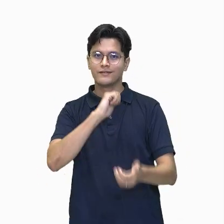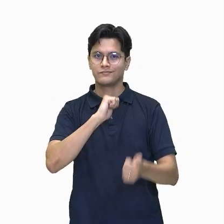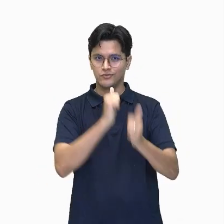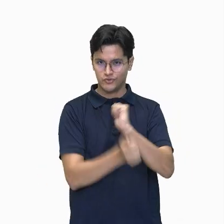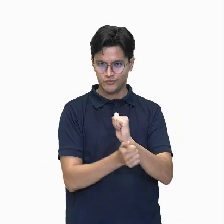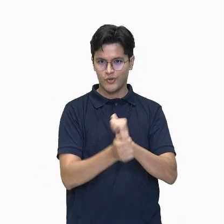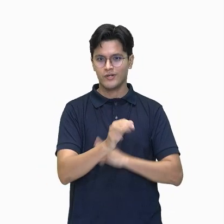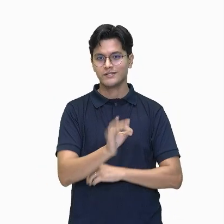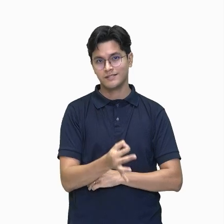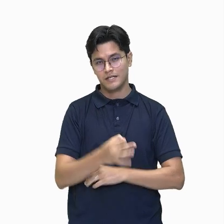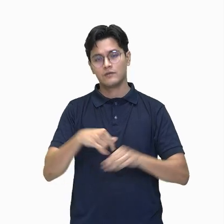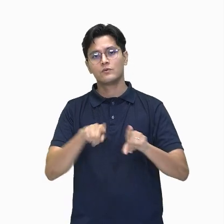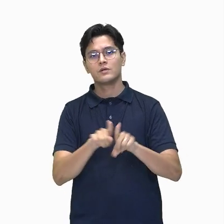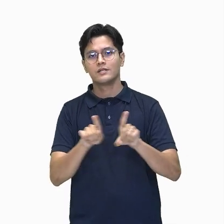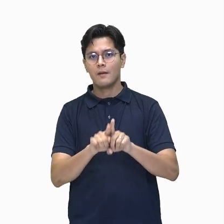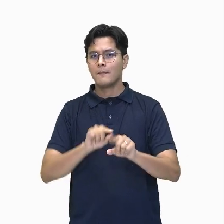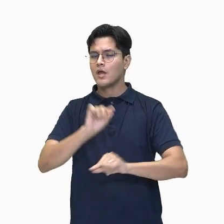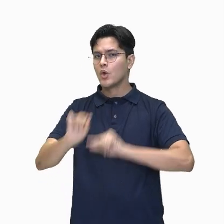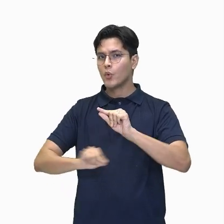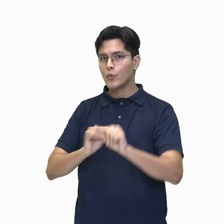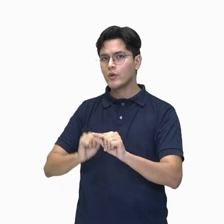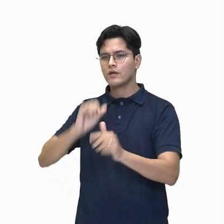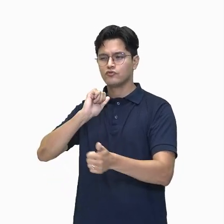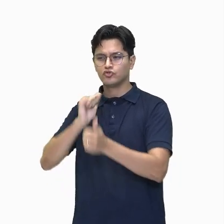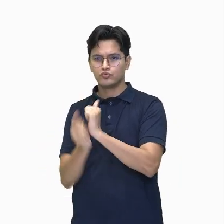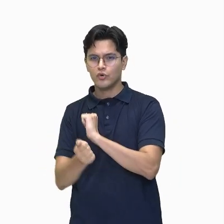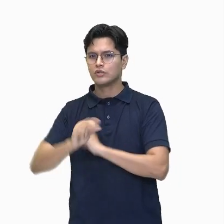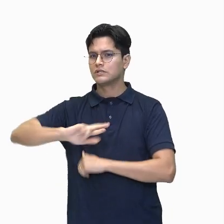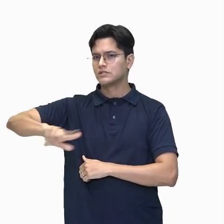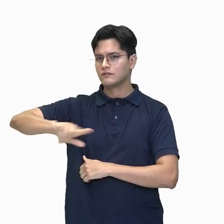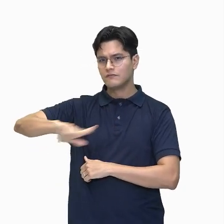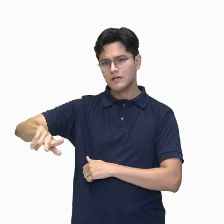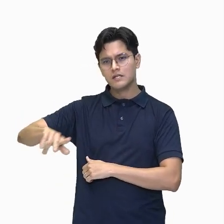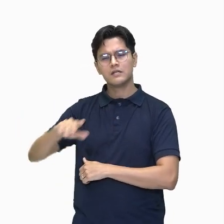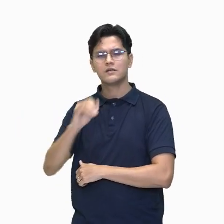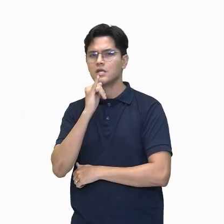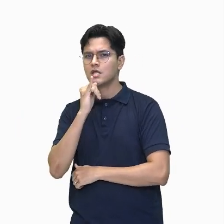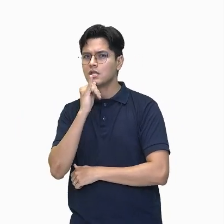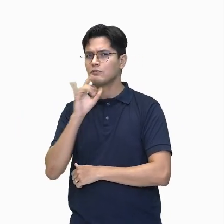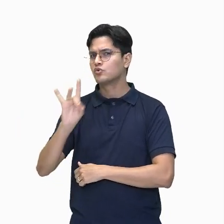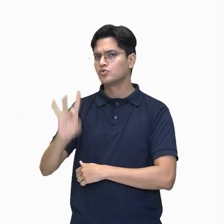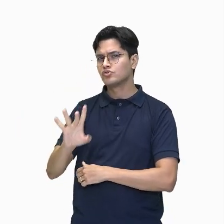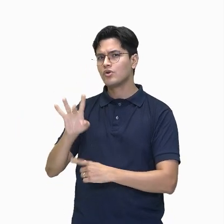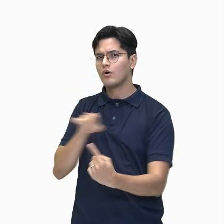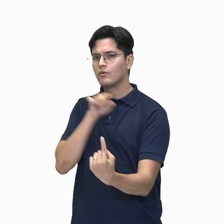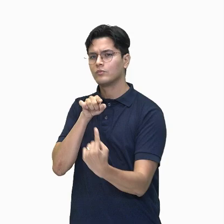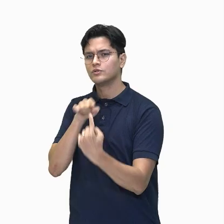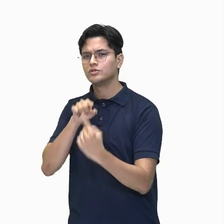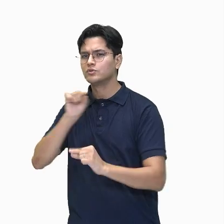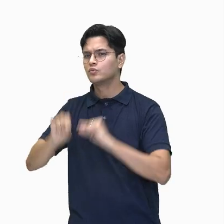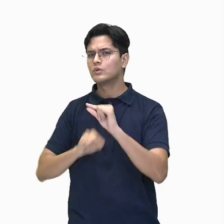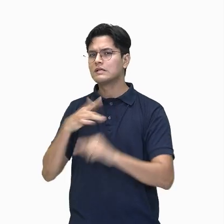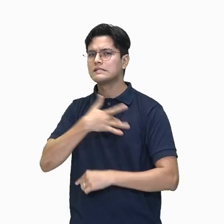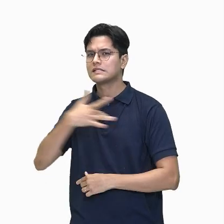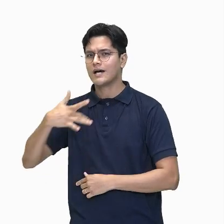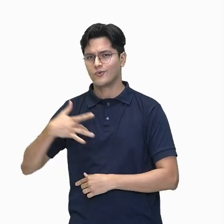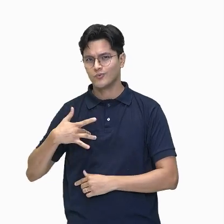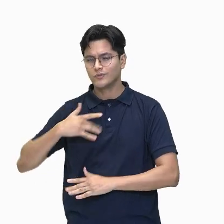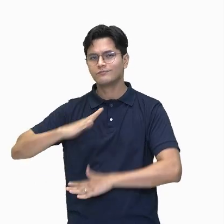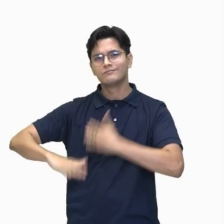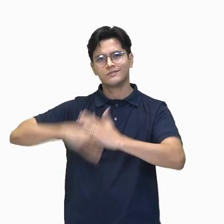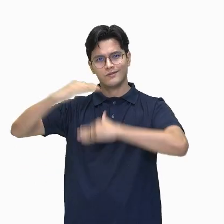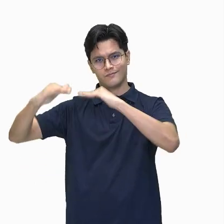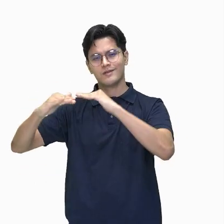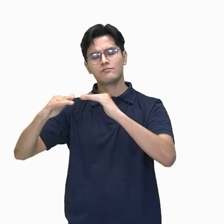essa característica ali do exercício físico acontecendo com o objetivo da saúde, de